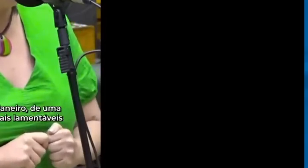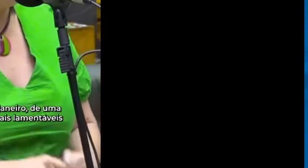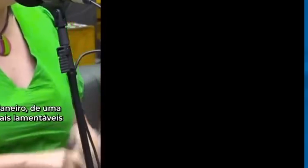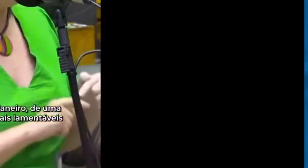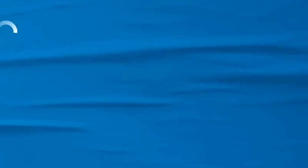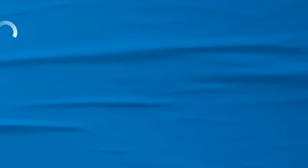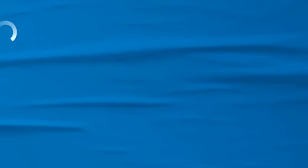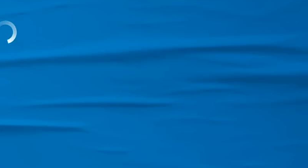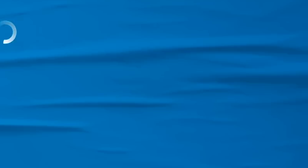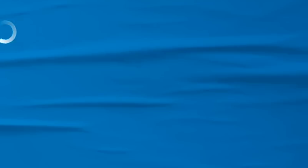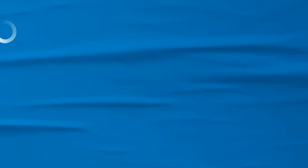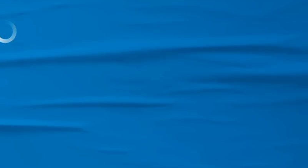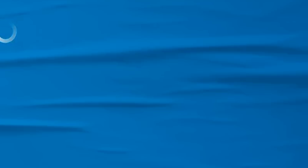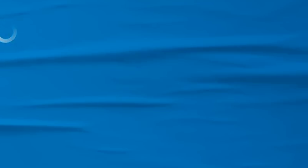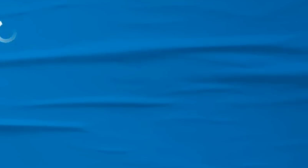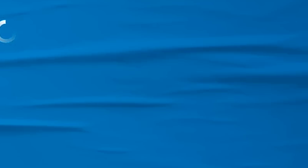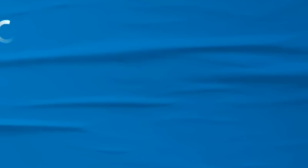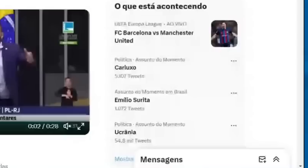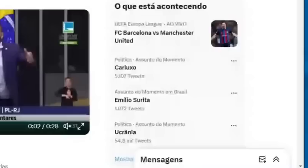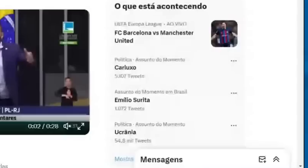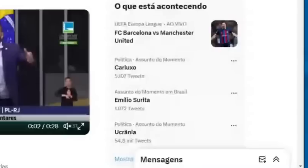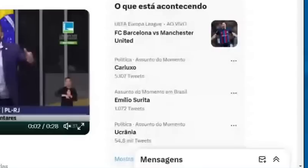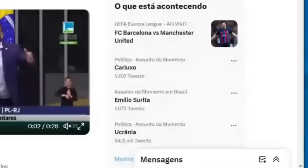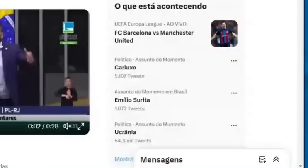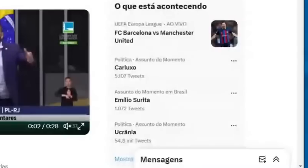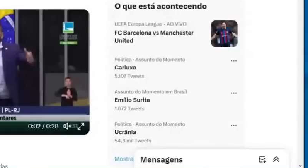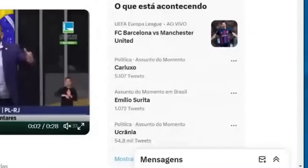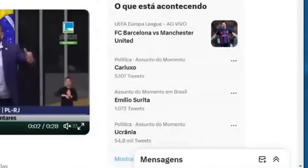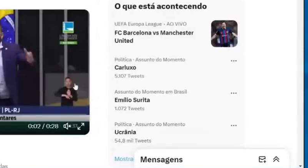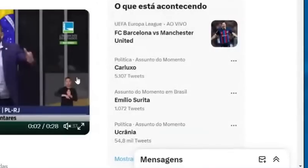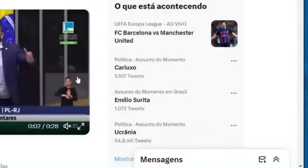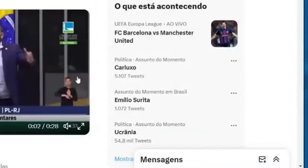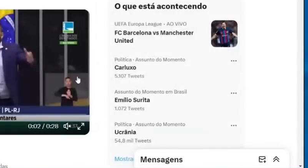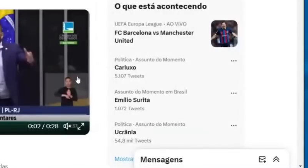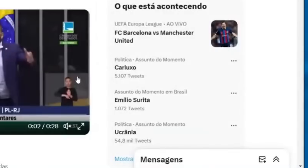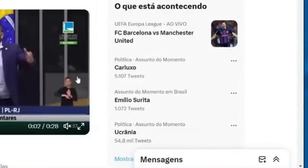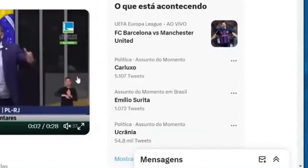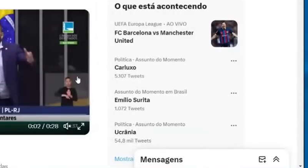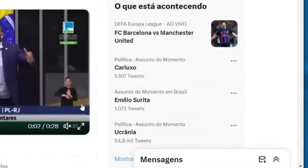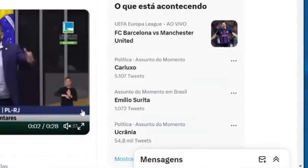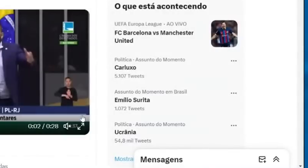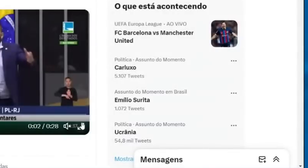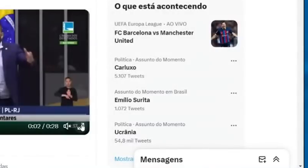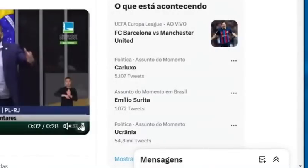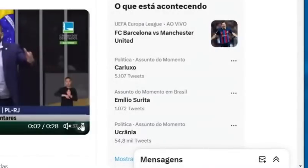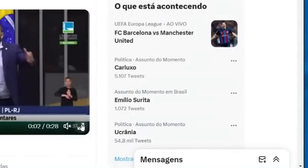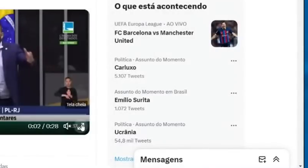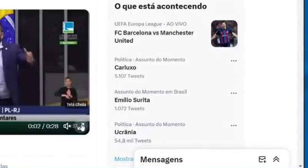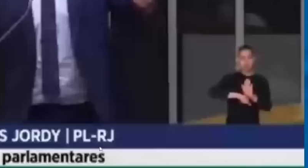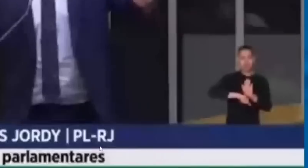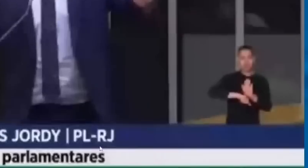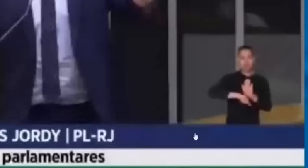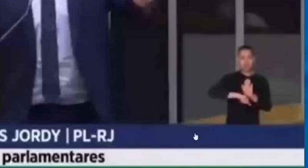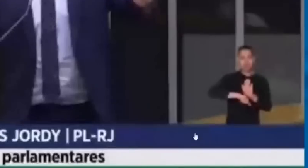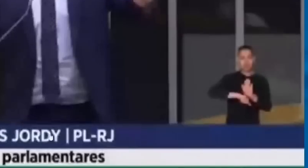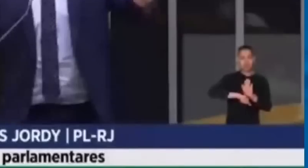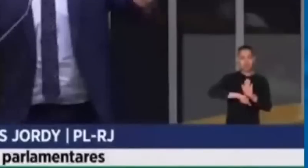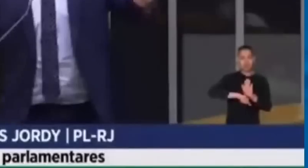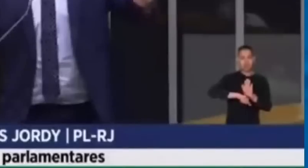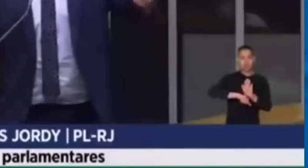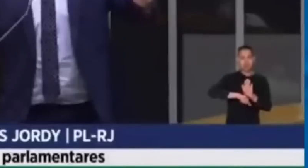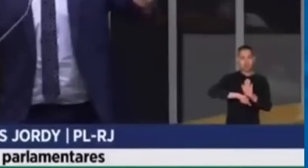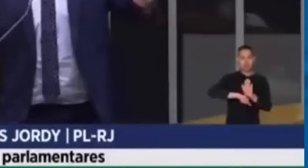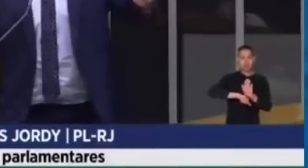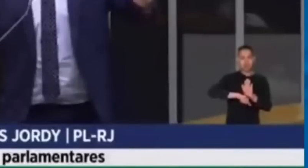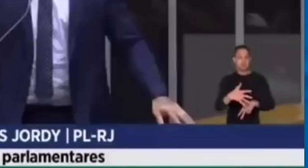tá, dos direitos humanos dentro do sistema prisional. Assim como o Nicolas Ferreira, Carlos Jordi, o Pinter